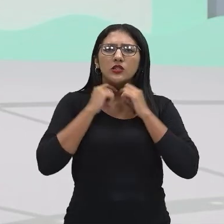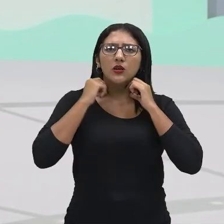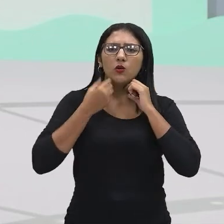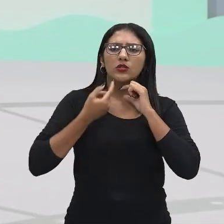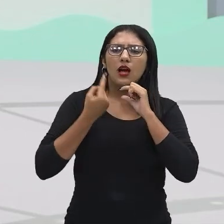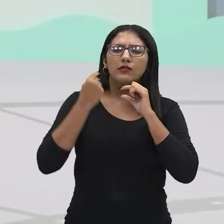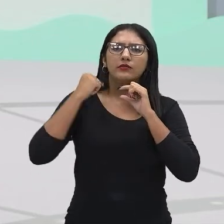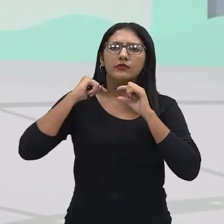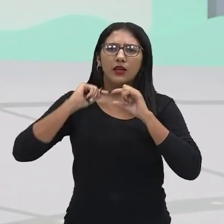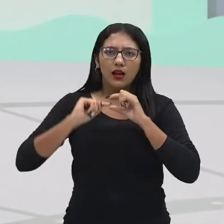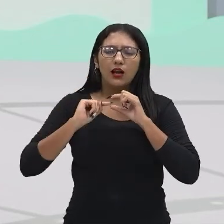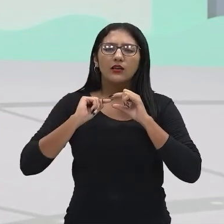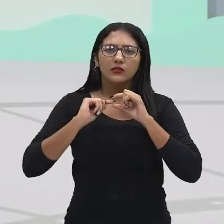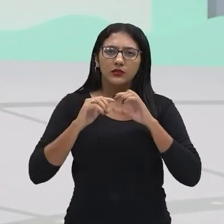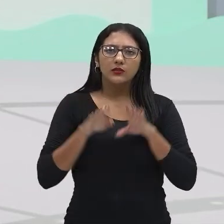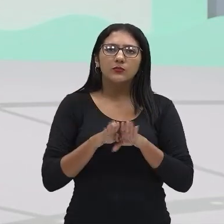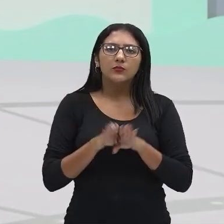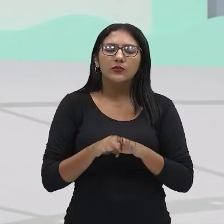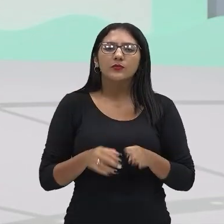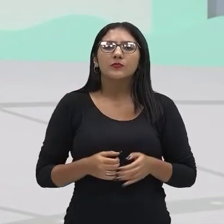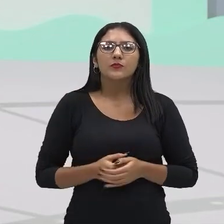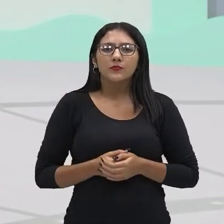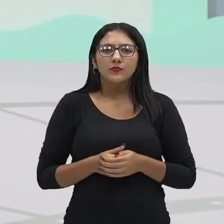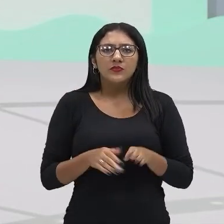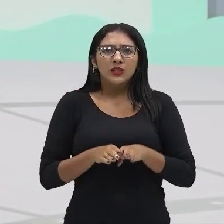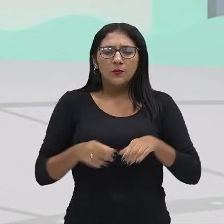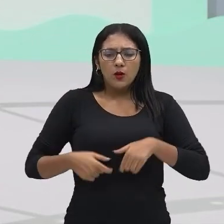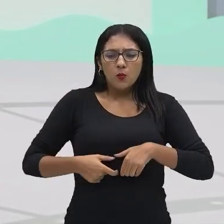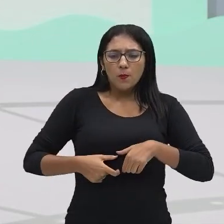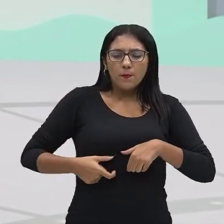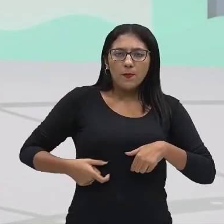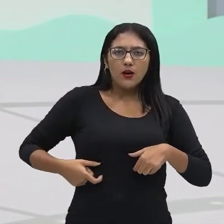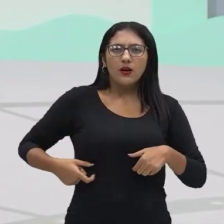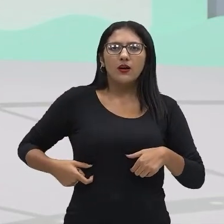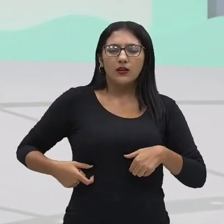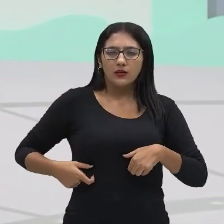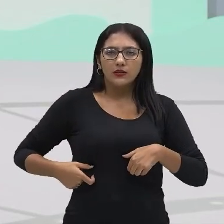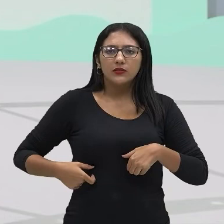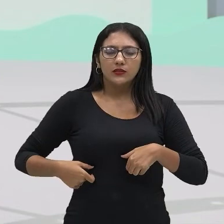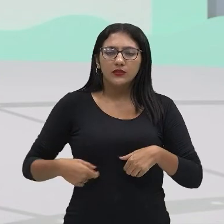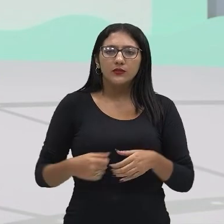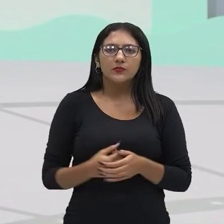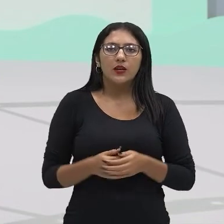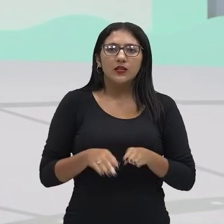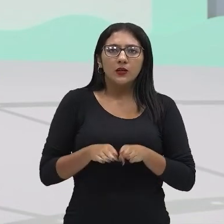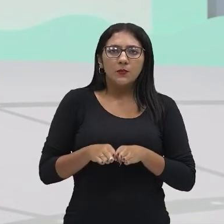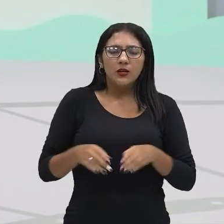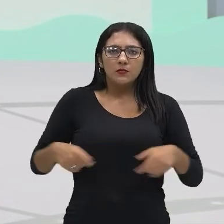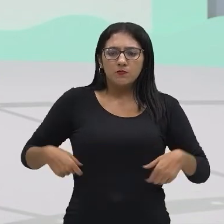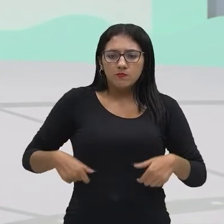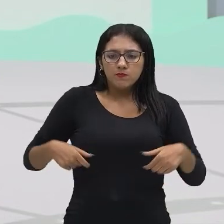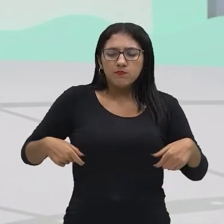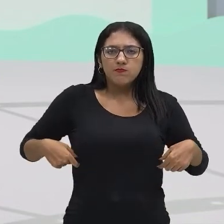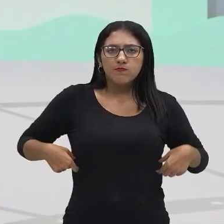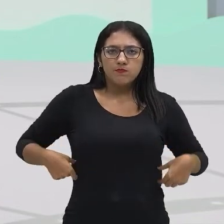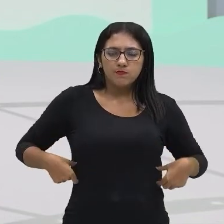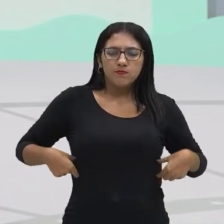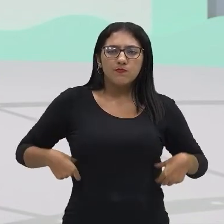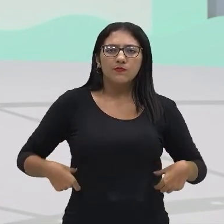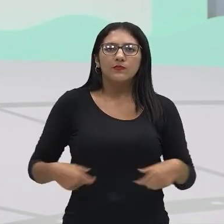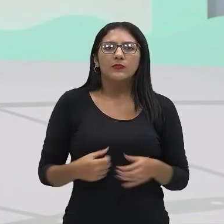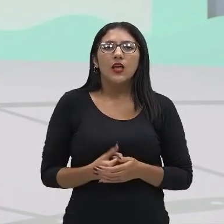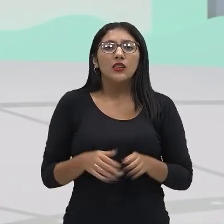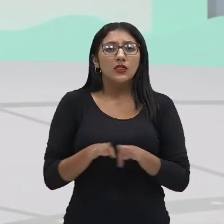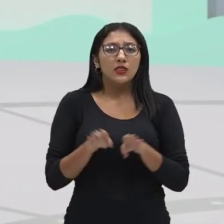as glândulas paratireoides, o pâncreas, suprarrenais, que ficam acima dos rins. E